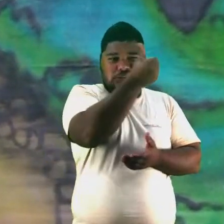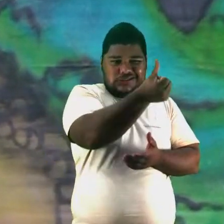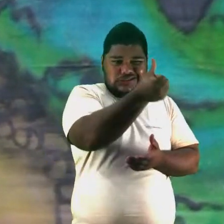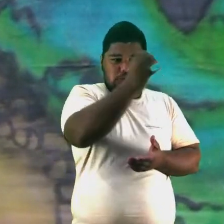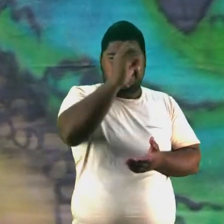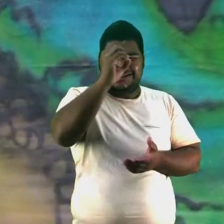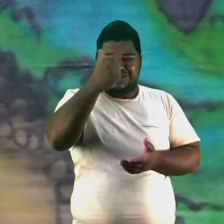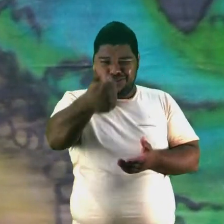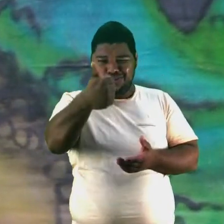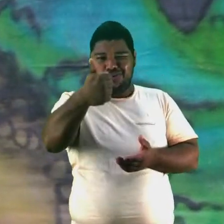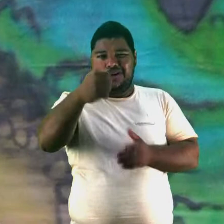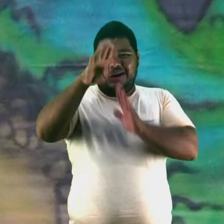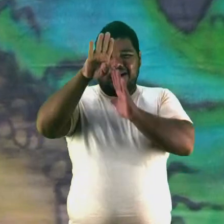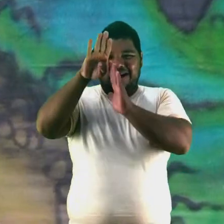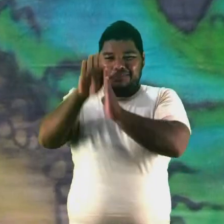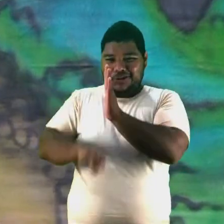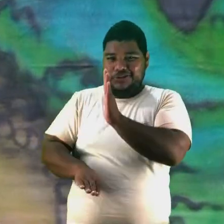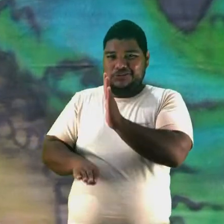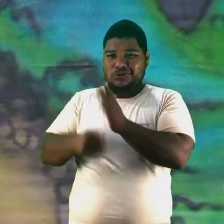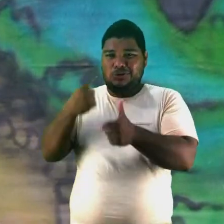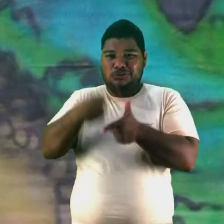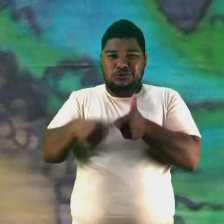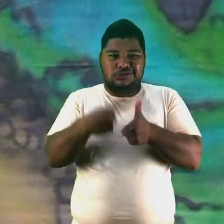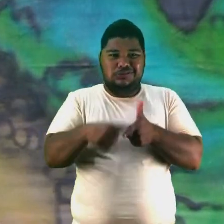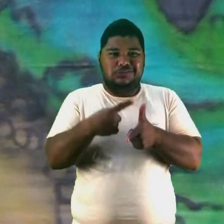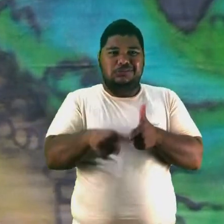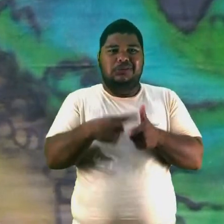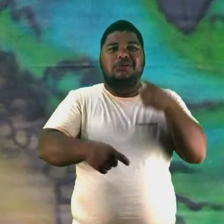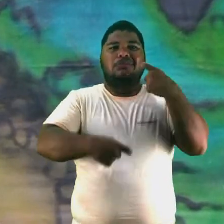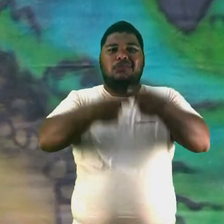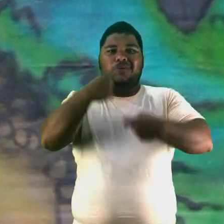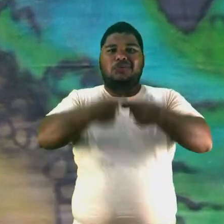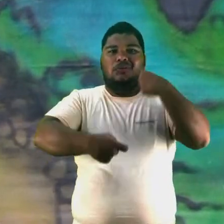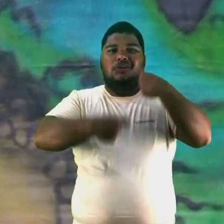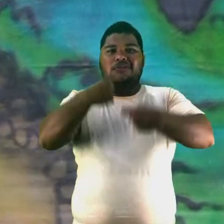61% a menos de problema com pornografia.